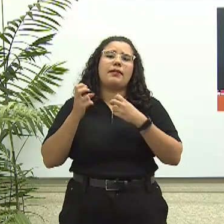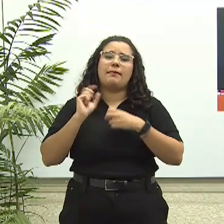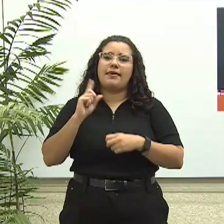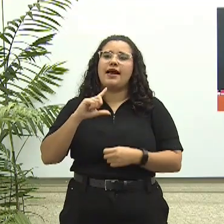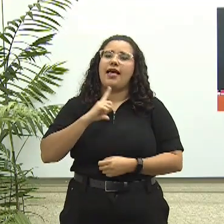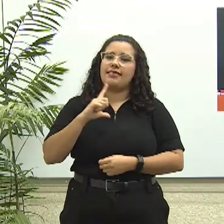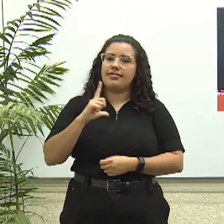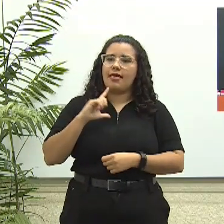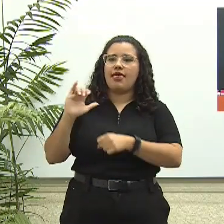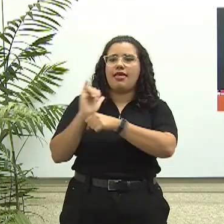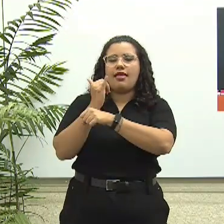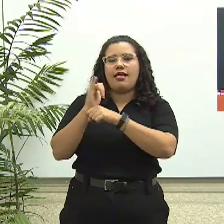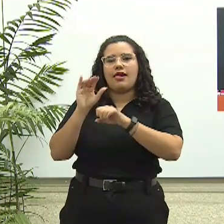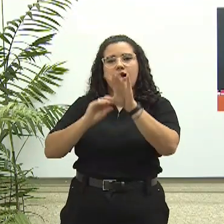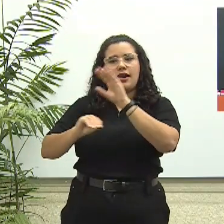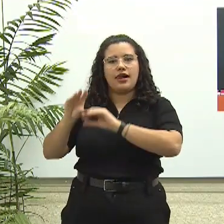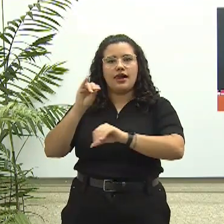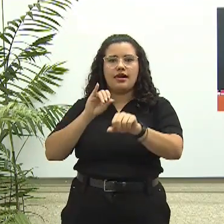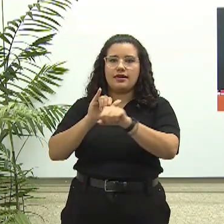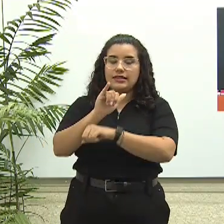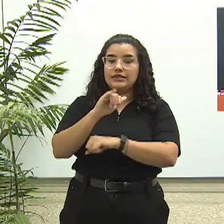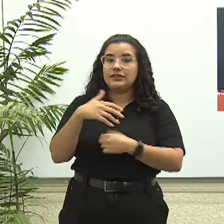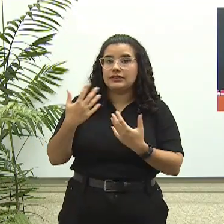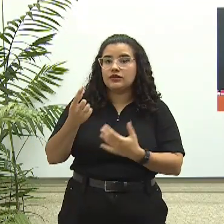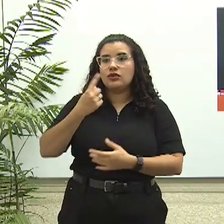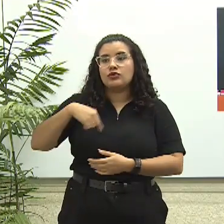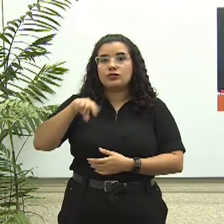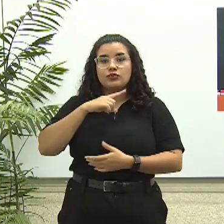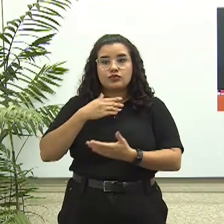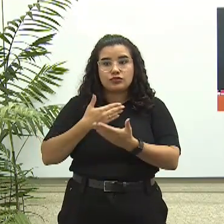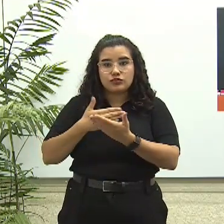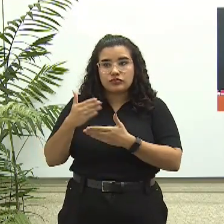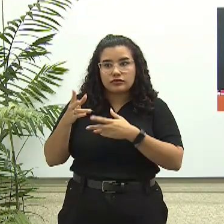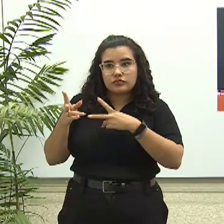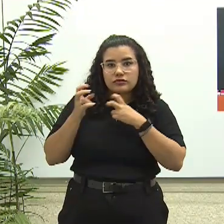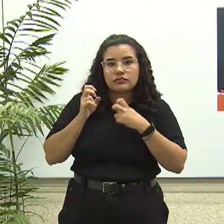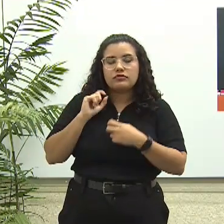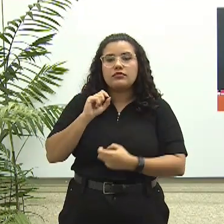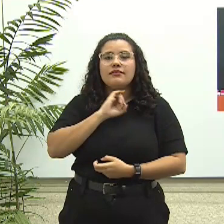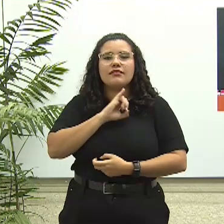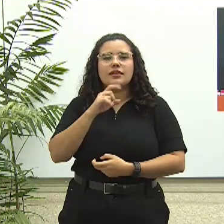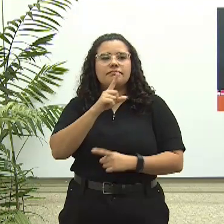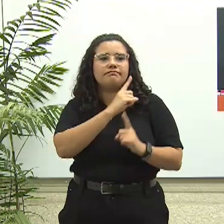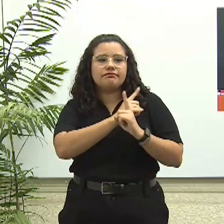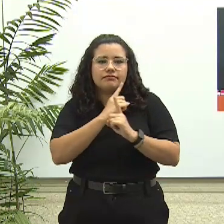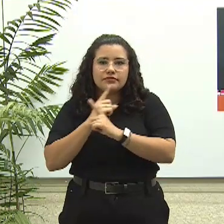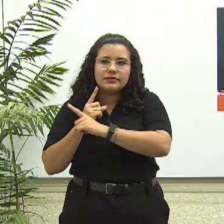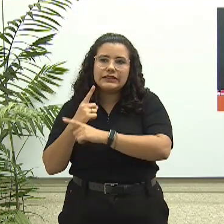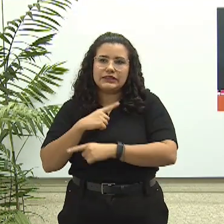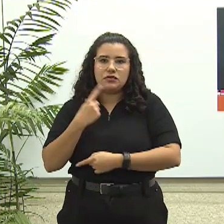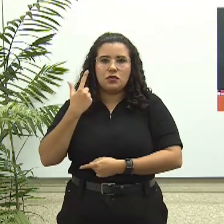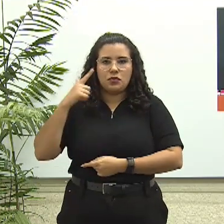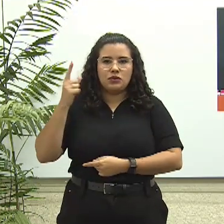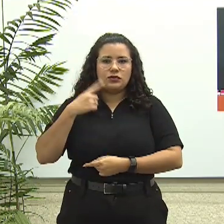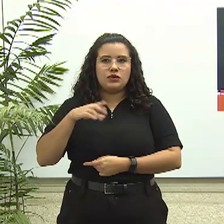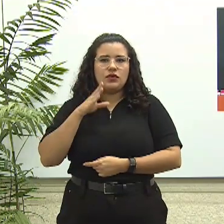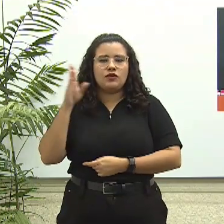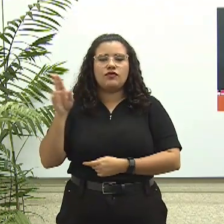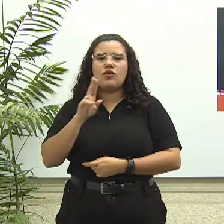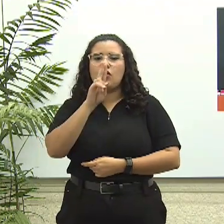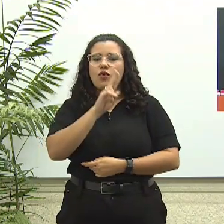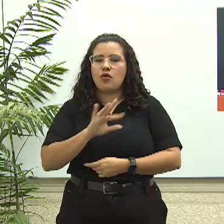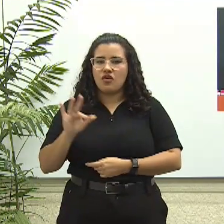manipulado então assim quando eu comecei a perceber que se você mapear né Eh tem um outro Mestrando a gente foi paraa uf no